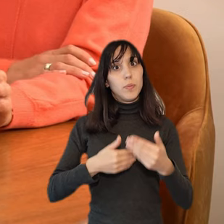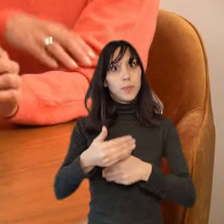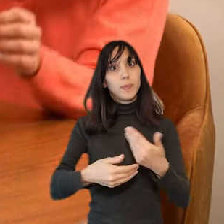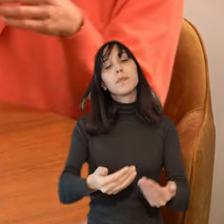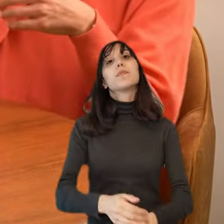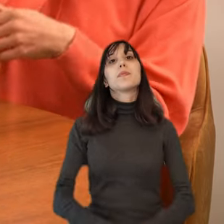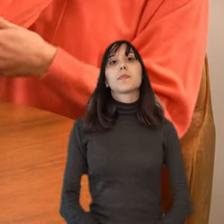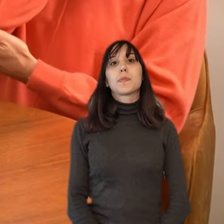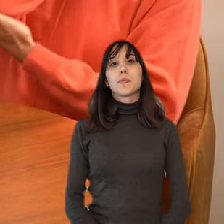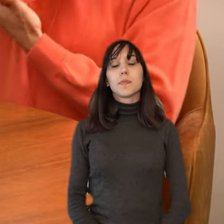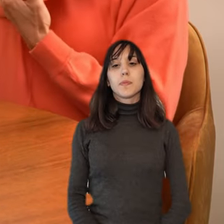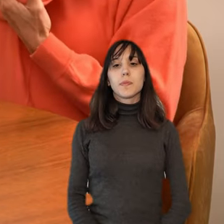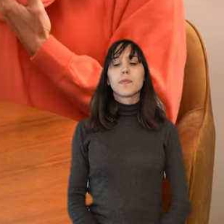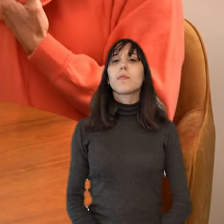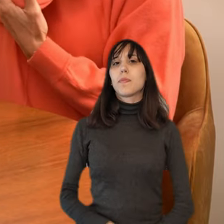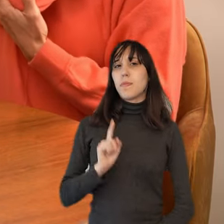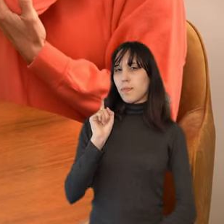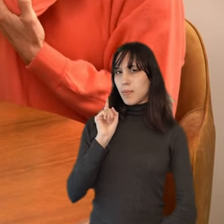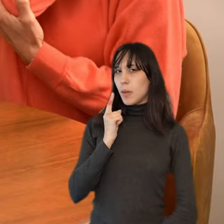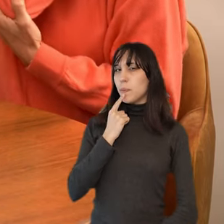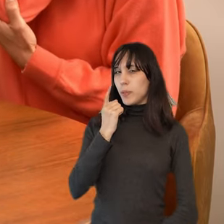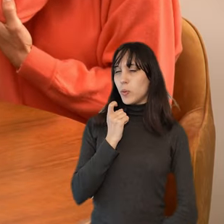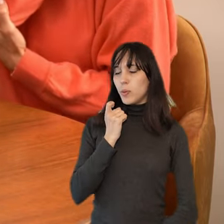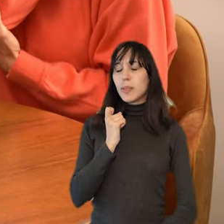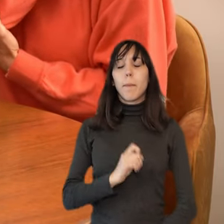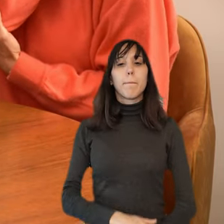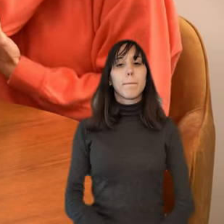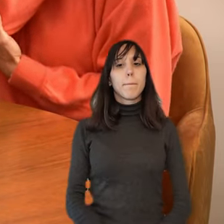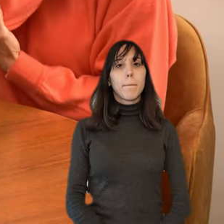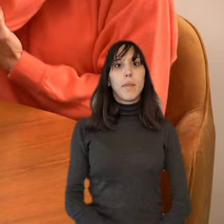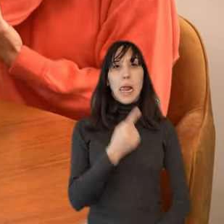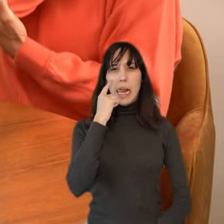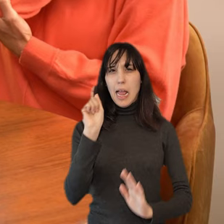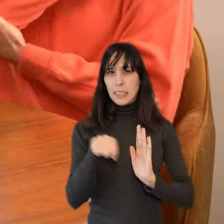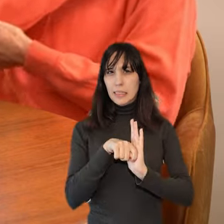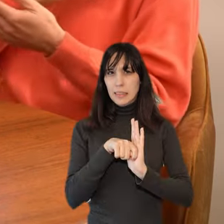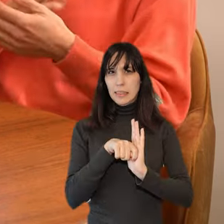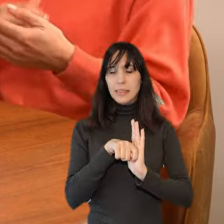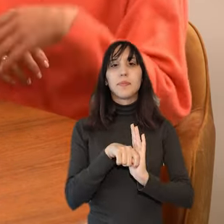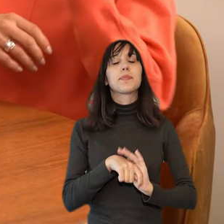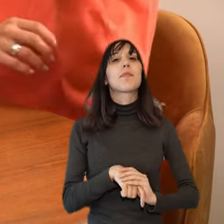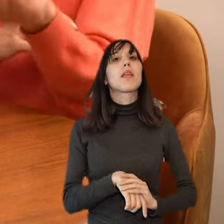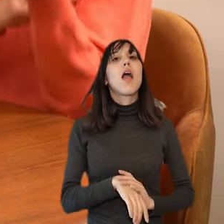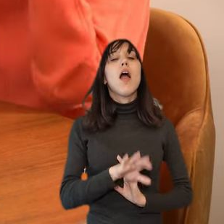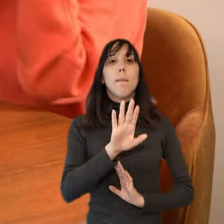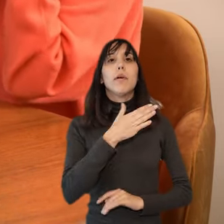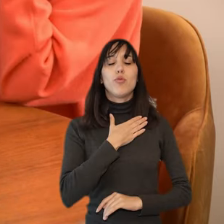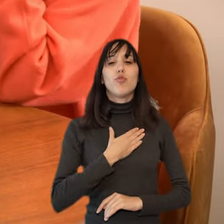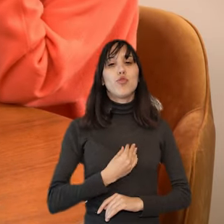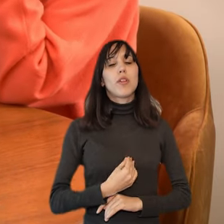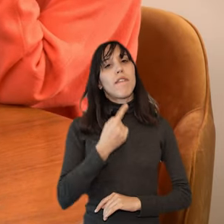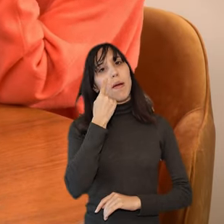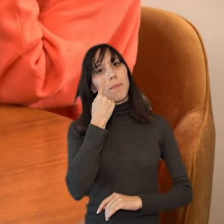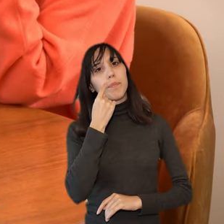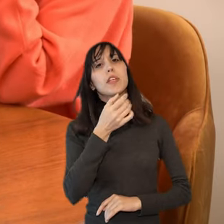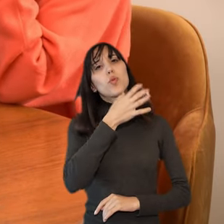hum eu tenho aqui uma pergunta Marota a não mas gostava agora de